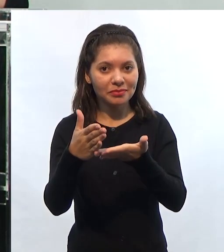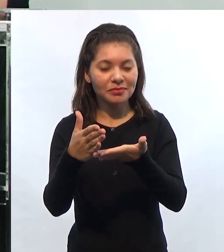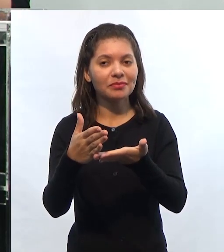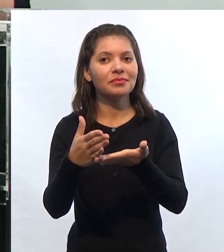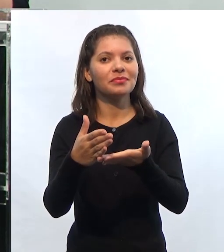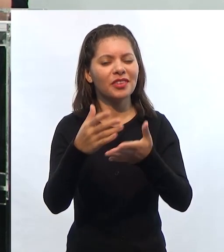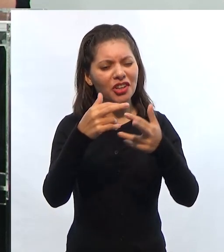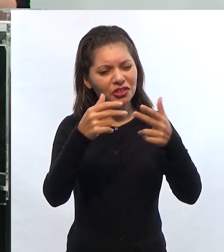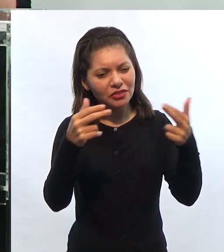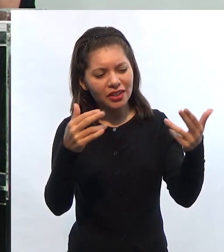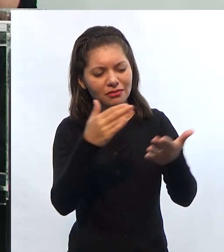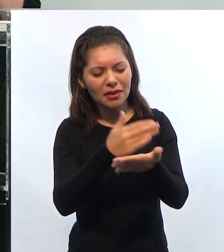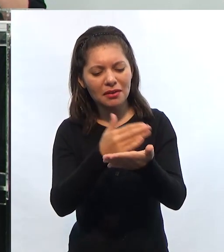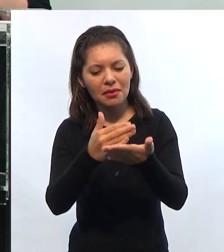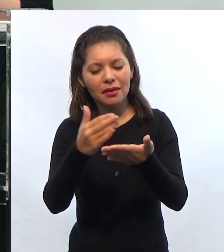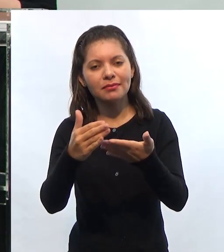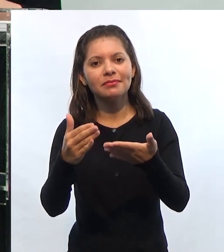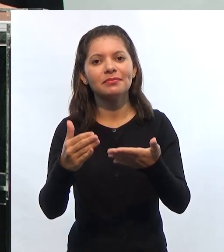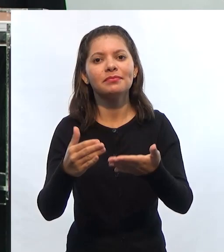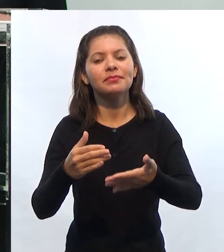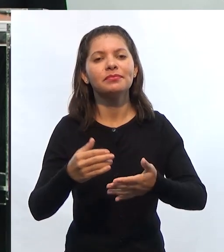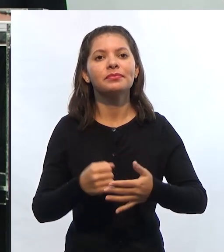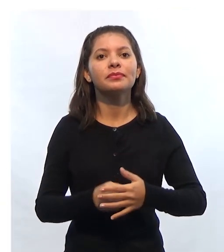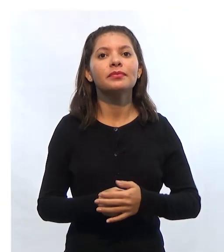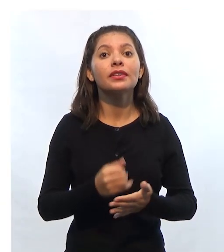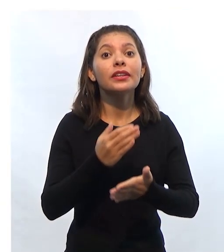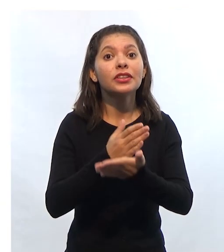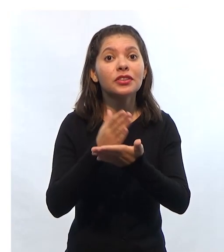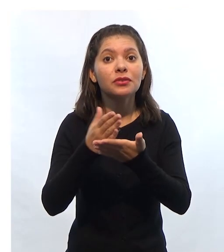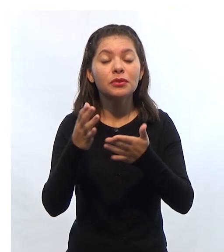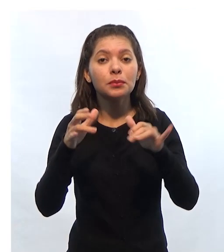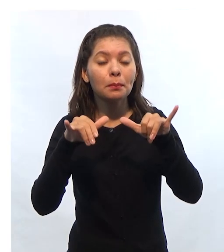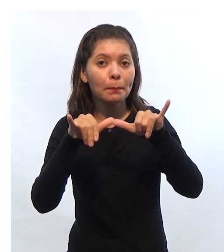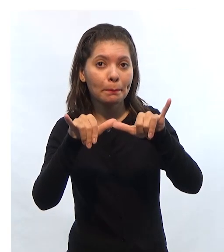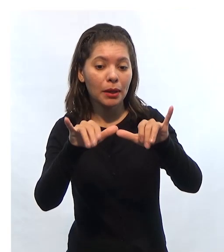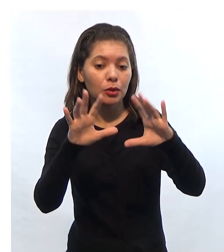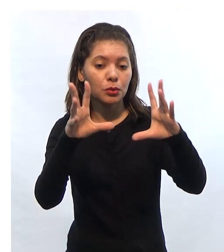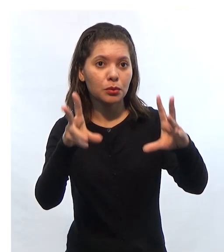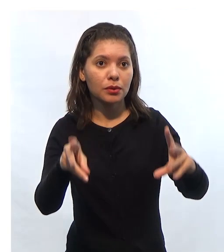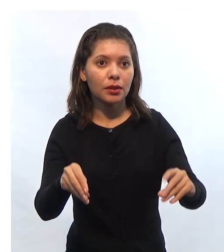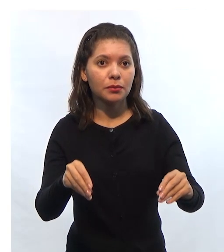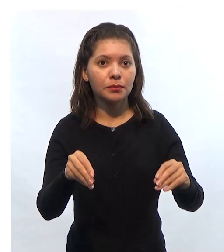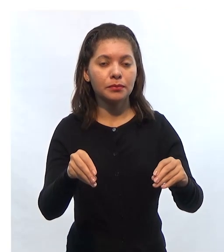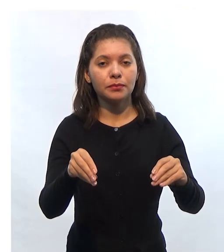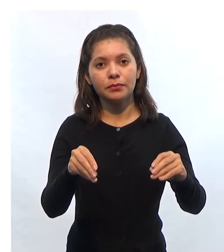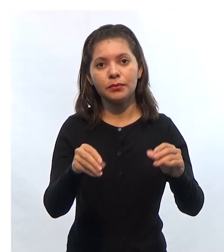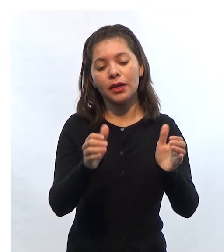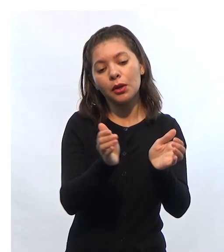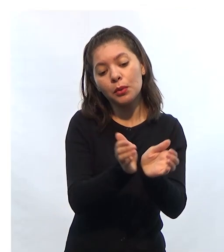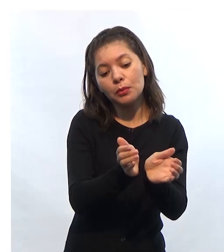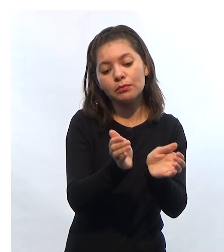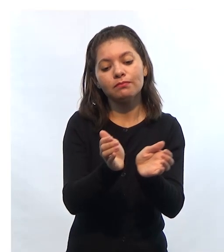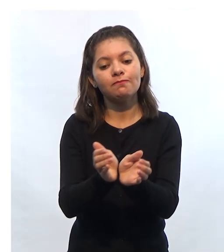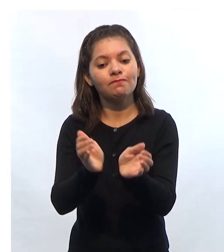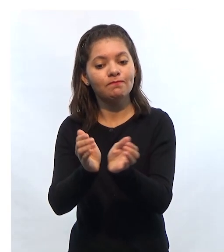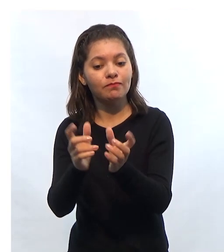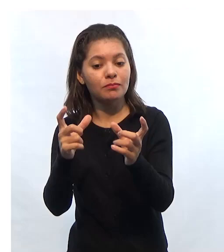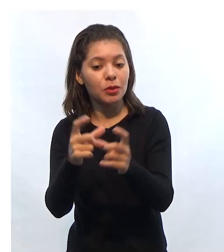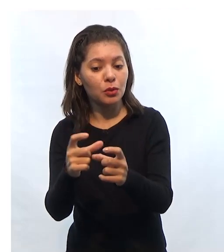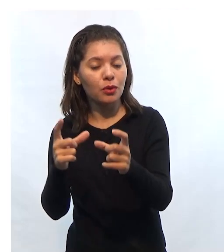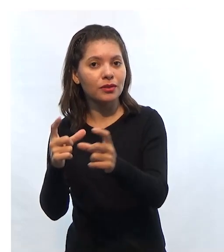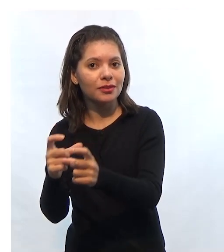em segmentos. Tem vários segmentos. Então, a gente divide o mercado total em